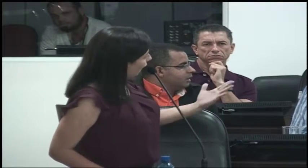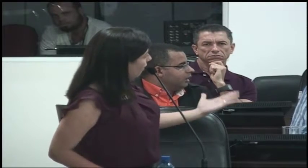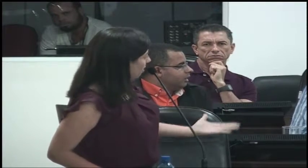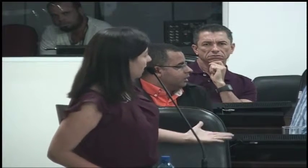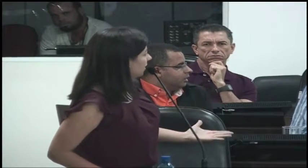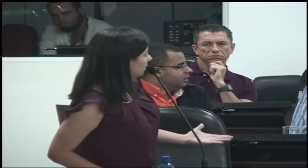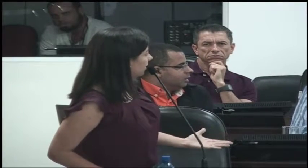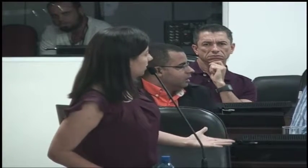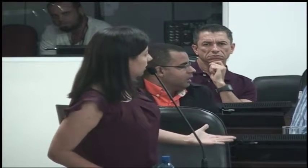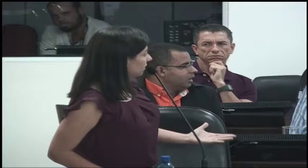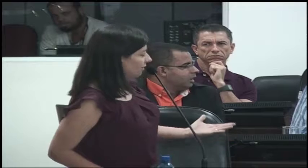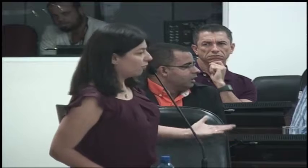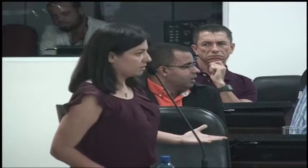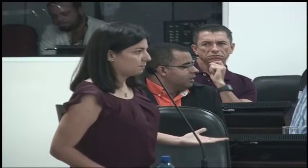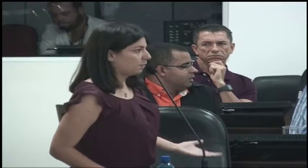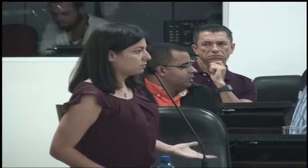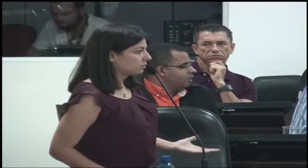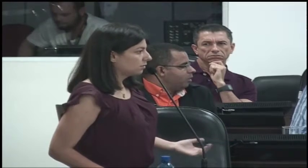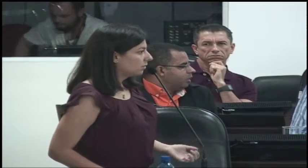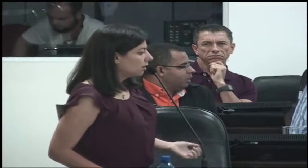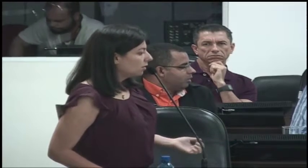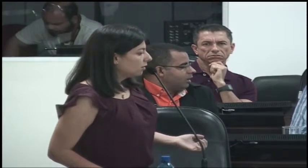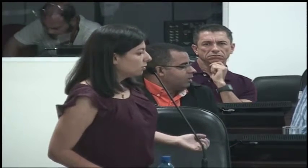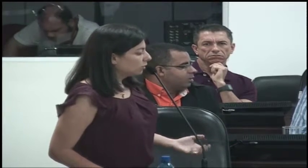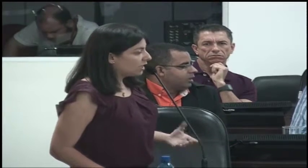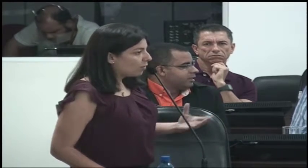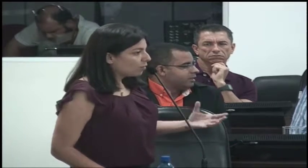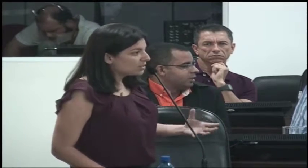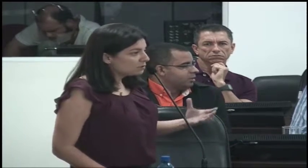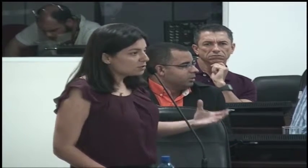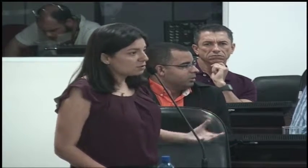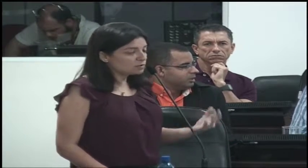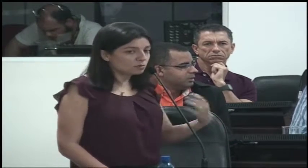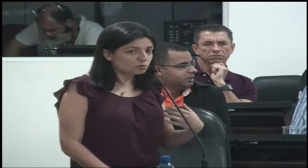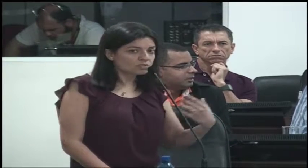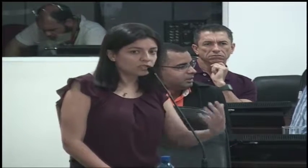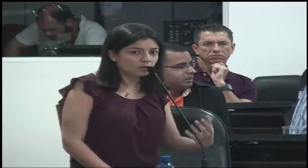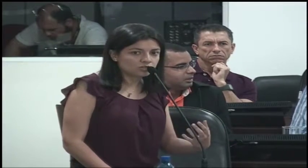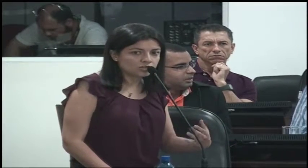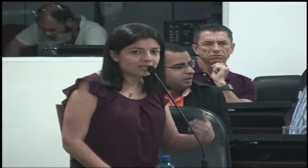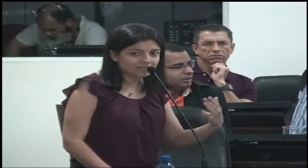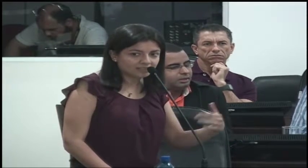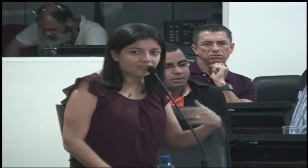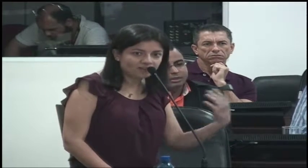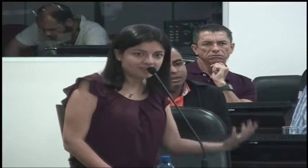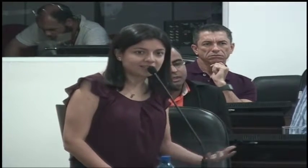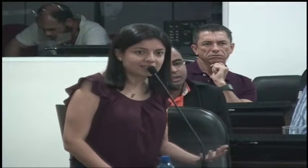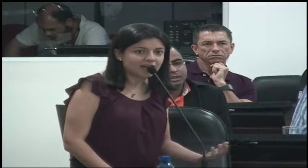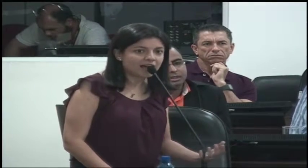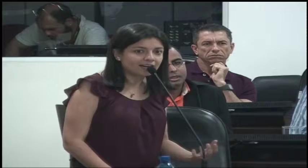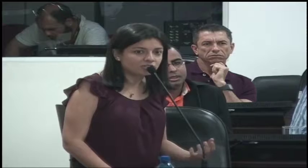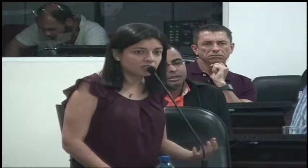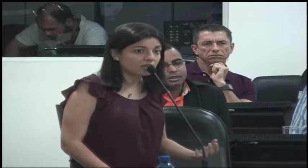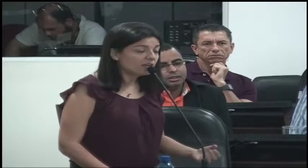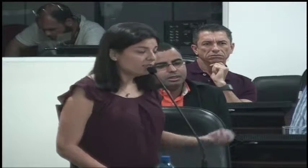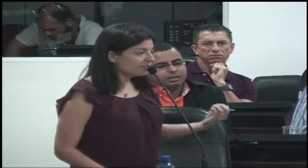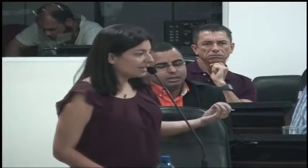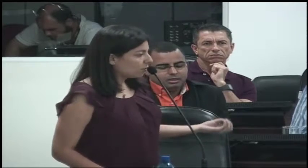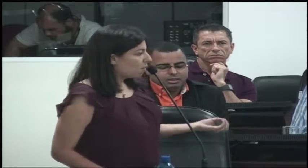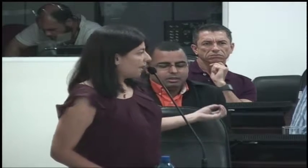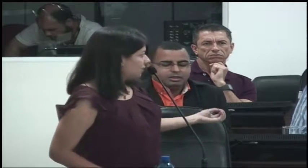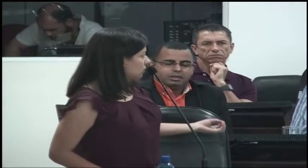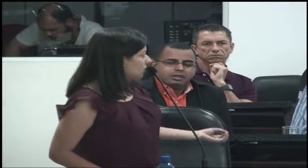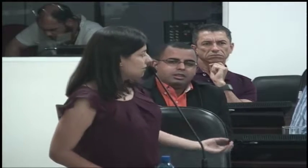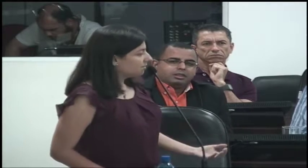da forma que foi exposto. Porque algumas pessoas com suas ideologias e na defesa dessa arte